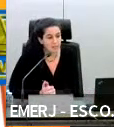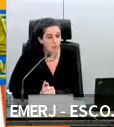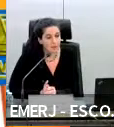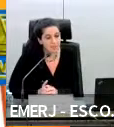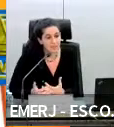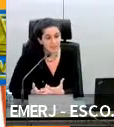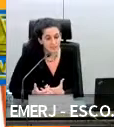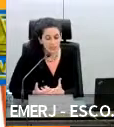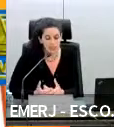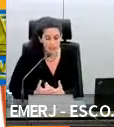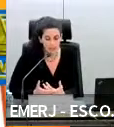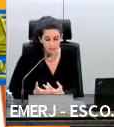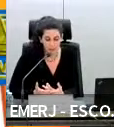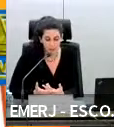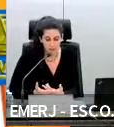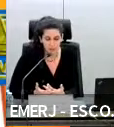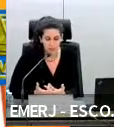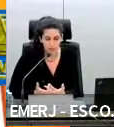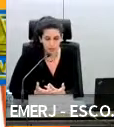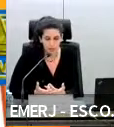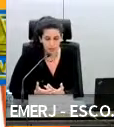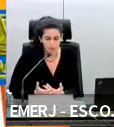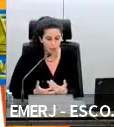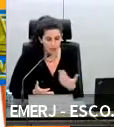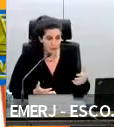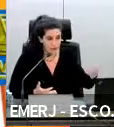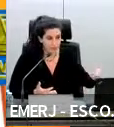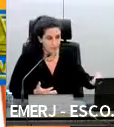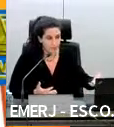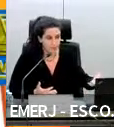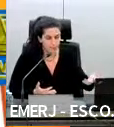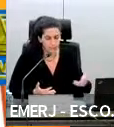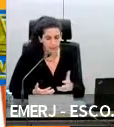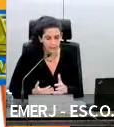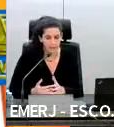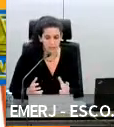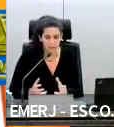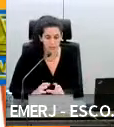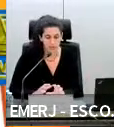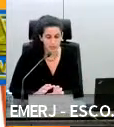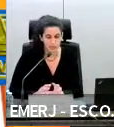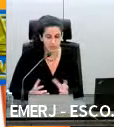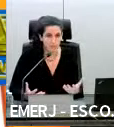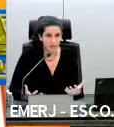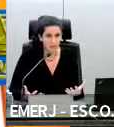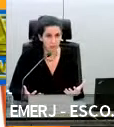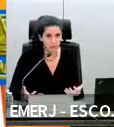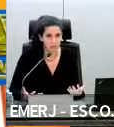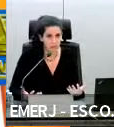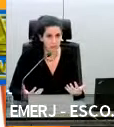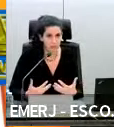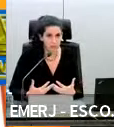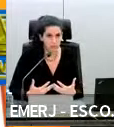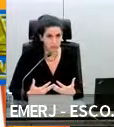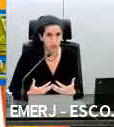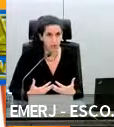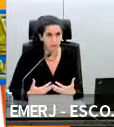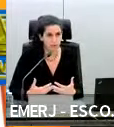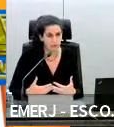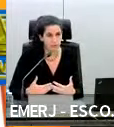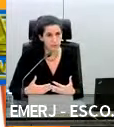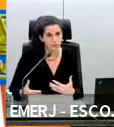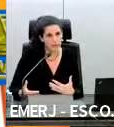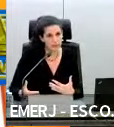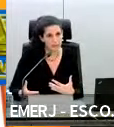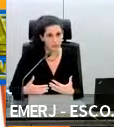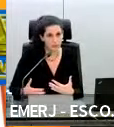E é, o mais interessante dela é que frequentemente é uma crítica que a própria Adele Clark faz, quando a gente se depara com dados contraditórios, a